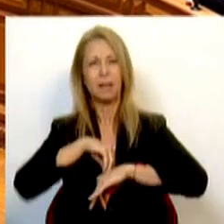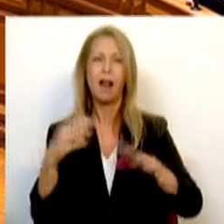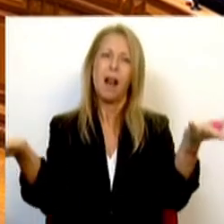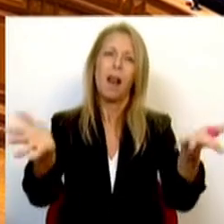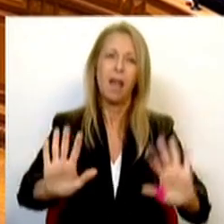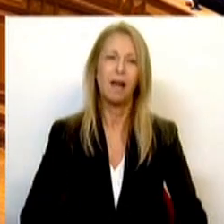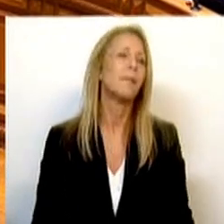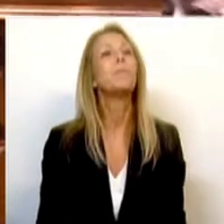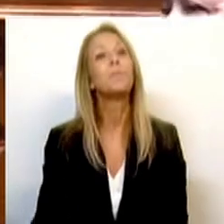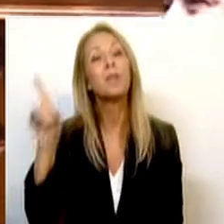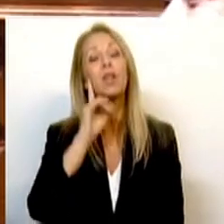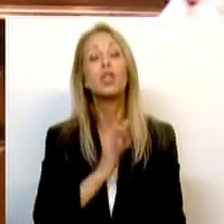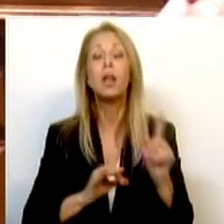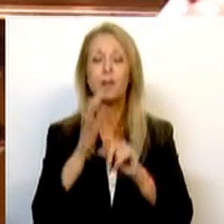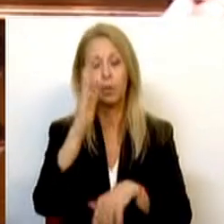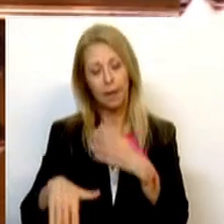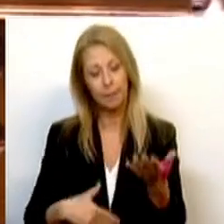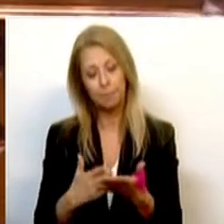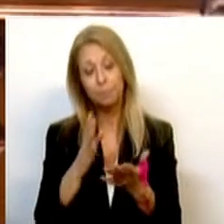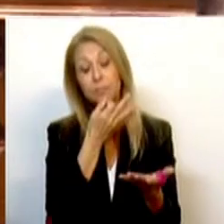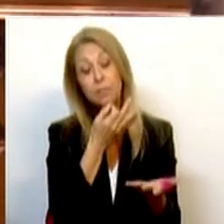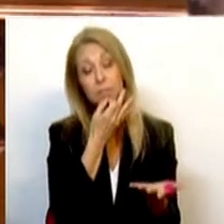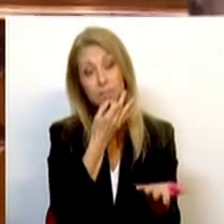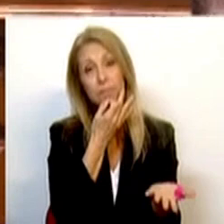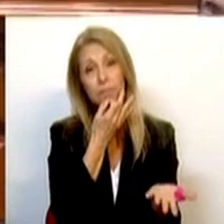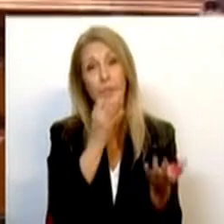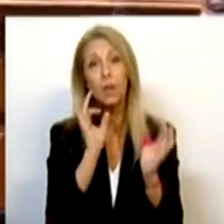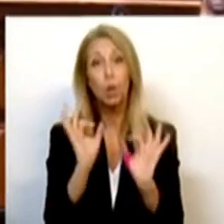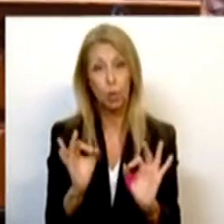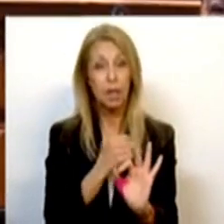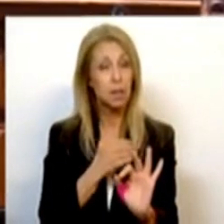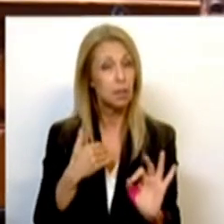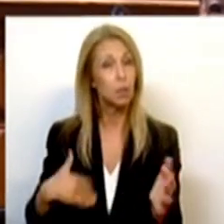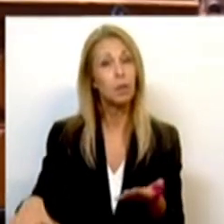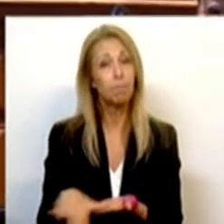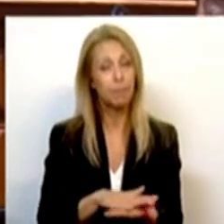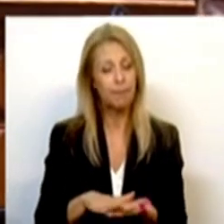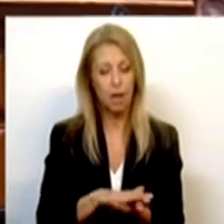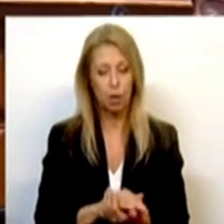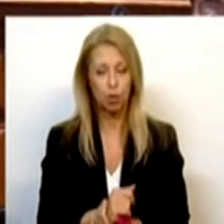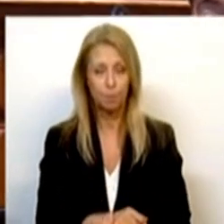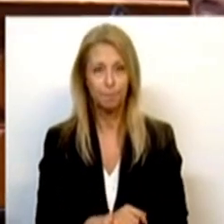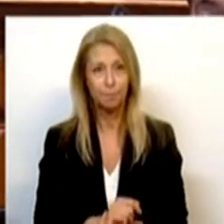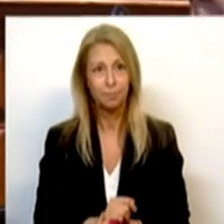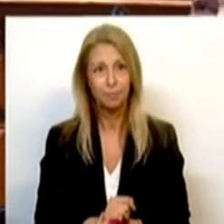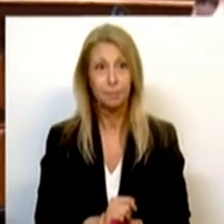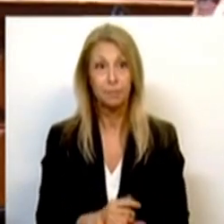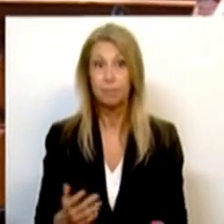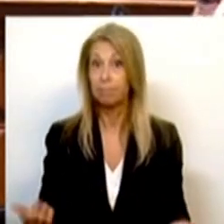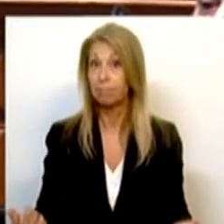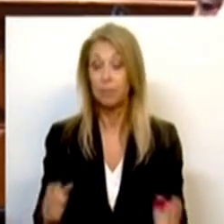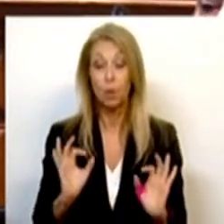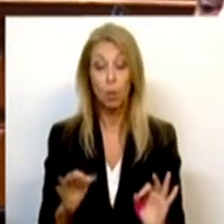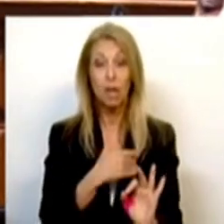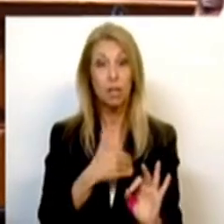Senhora Deputada, mas falemos de cuidados de saúde primários. E quanto a cuidados